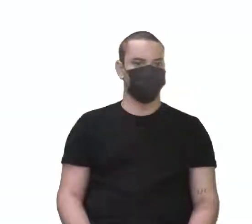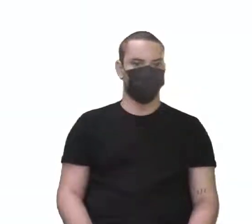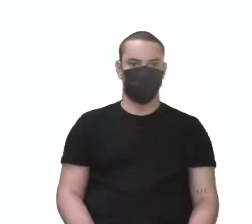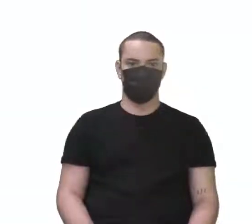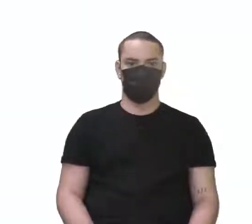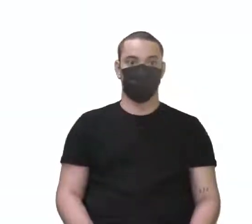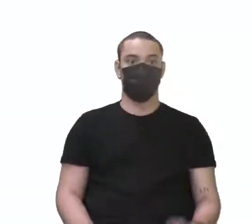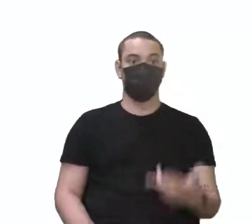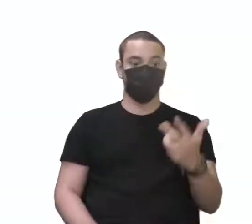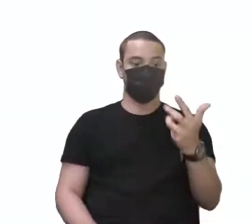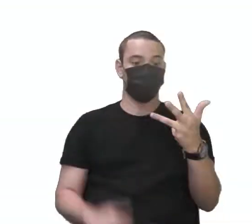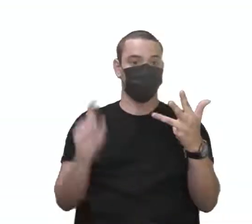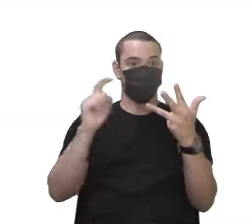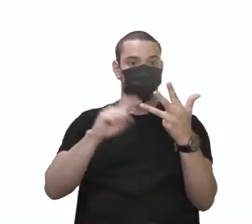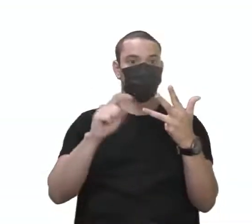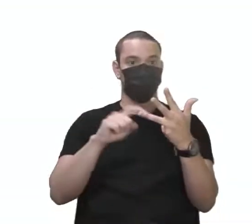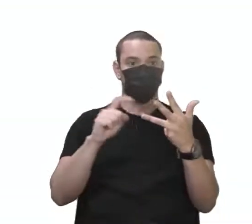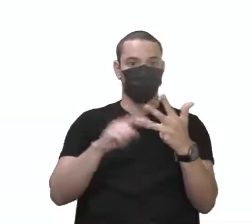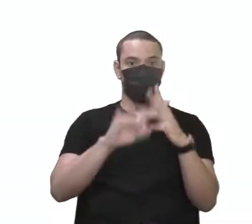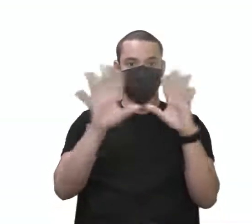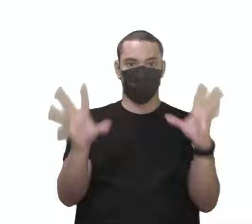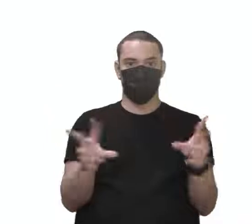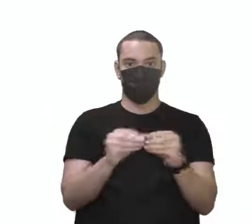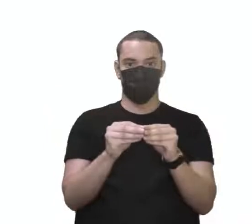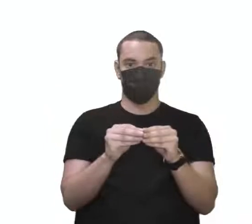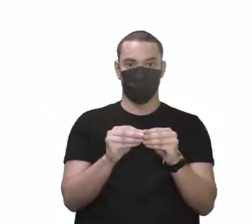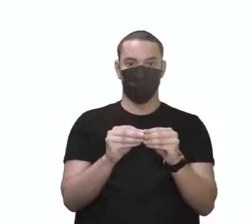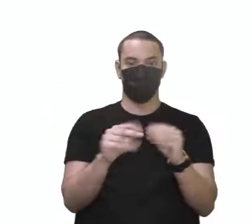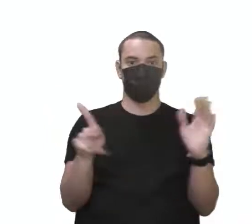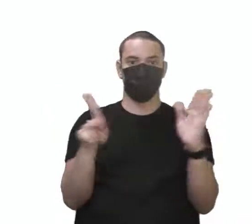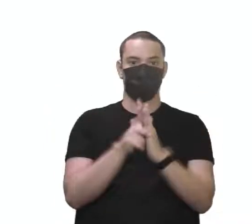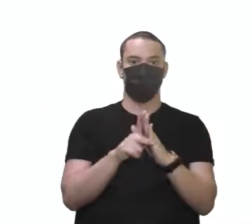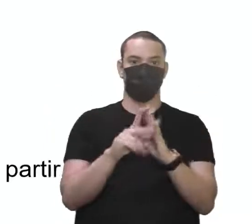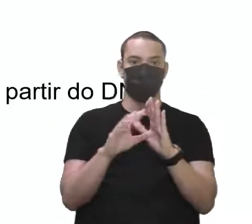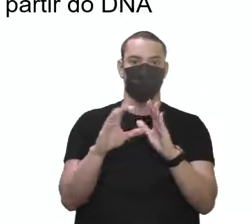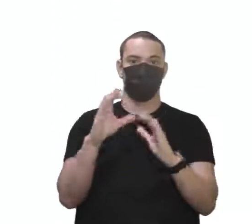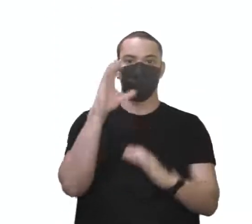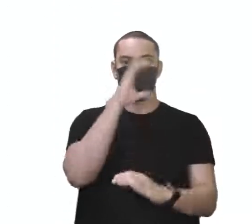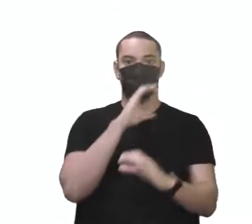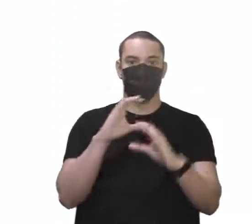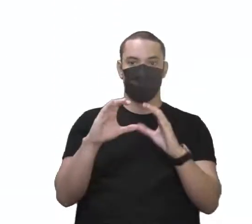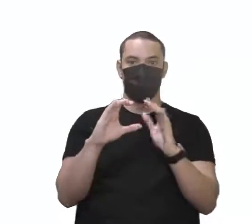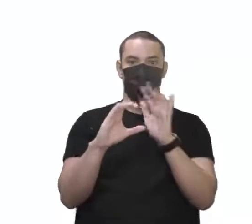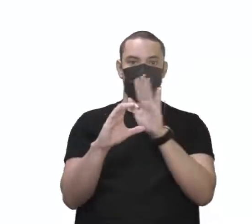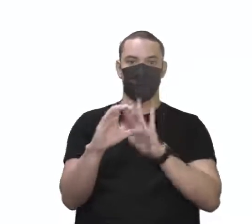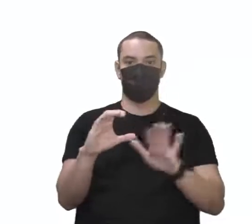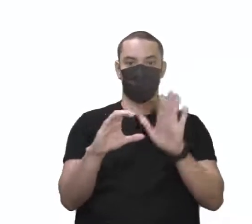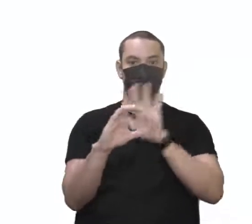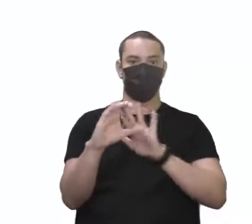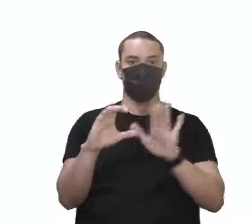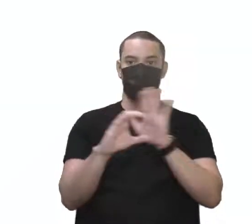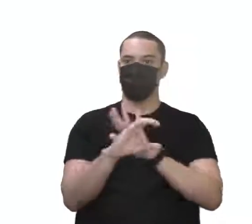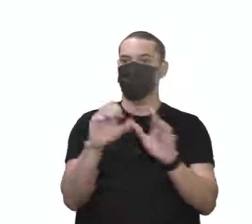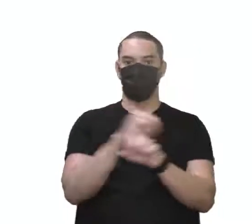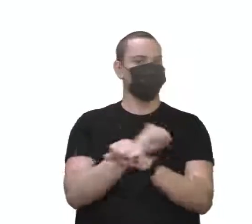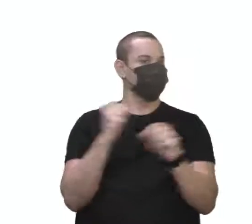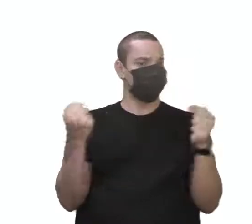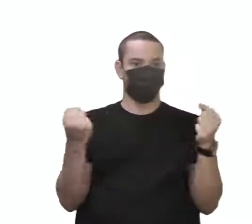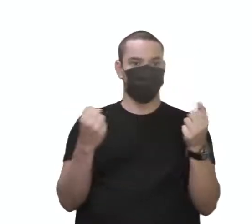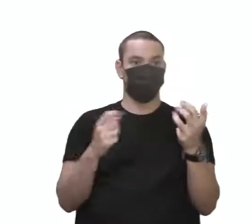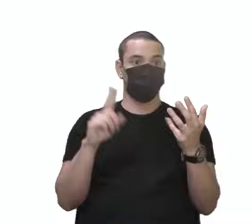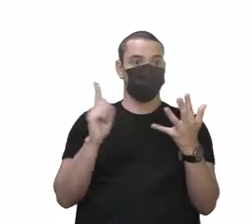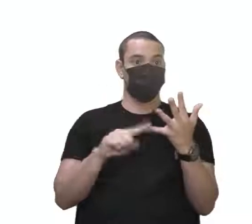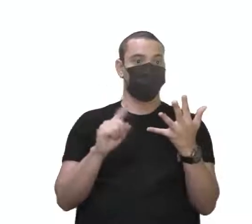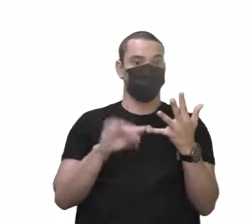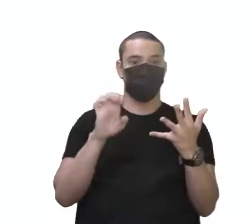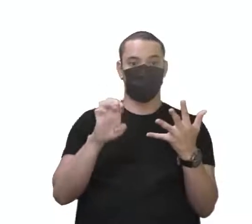organismo transgênico. D, síntese de carboidratos, matou a pau aqui, não pode, carboidrato não tem nada a ver com essa parada. Letra